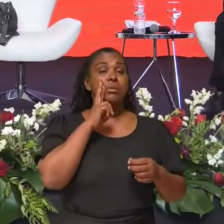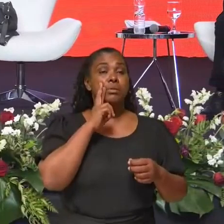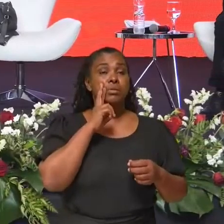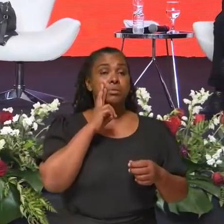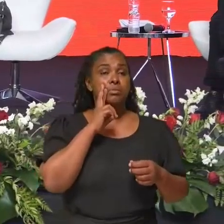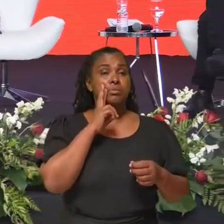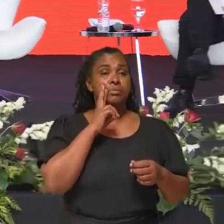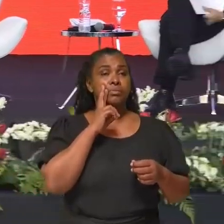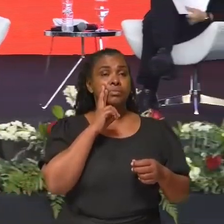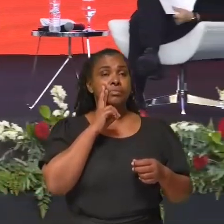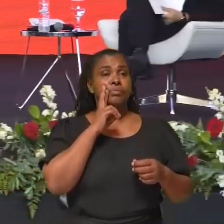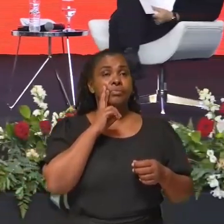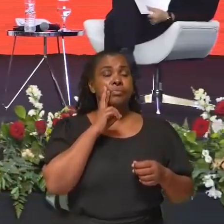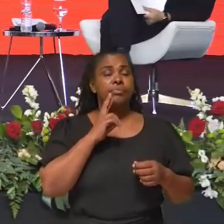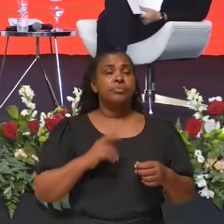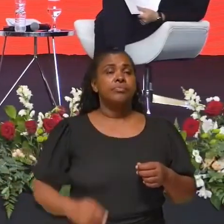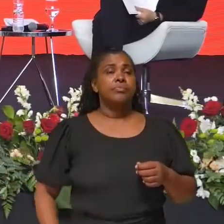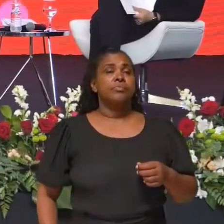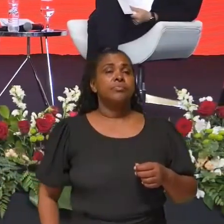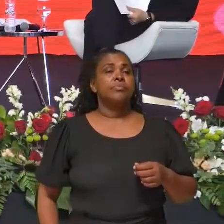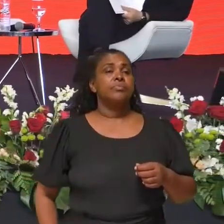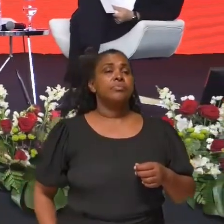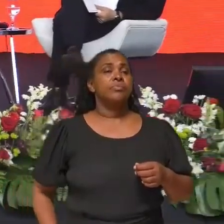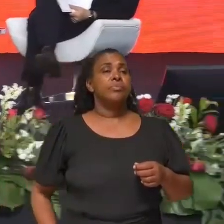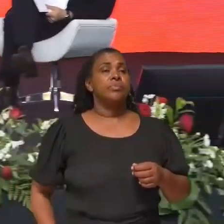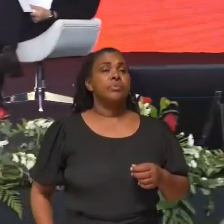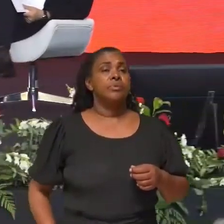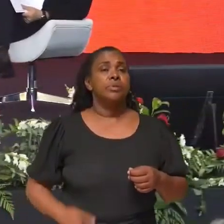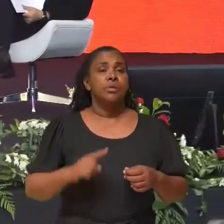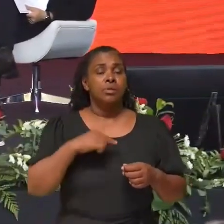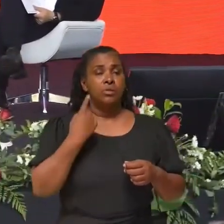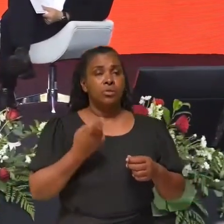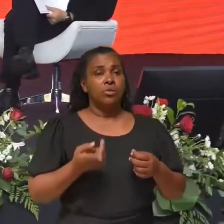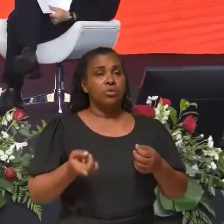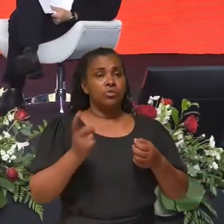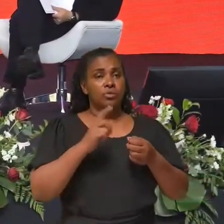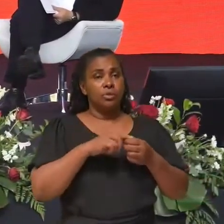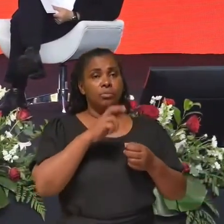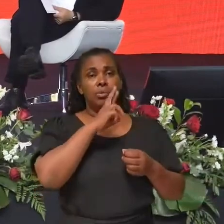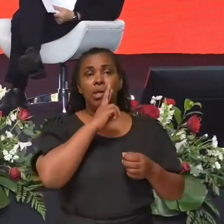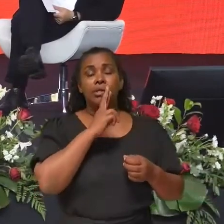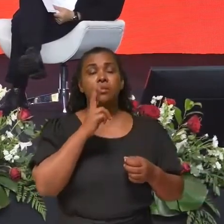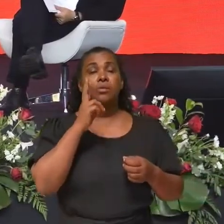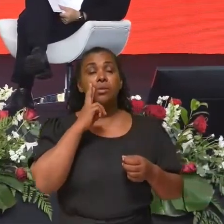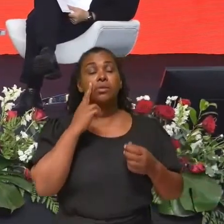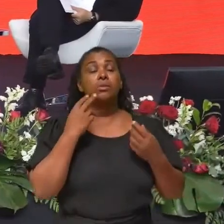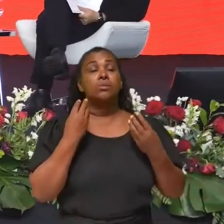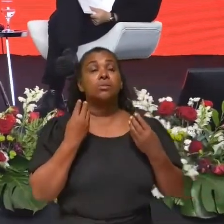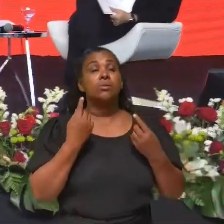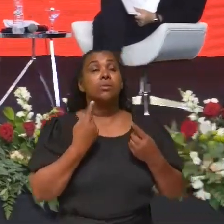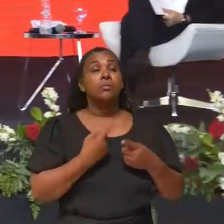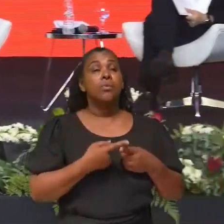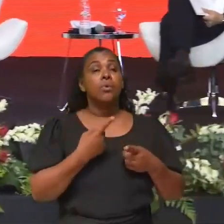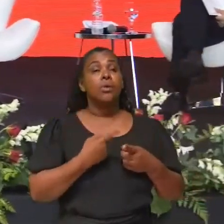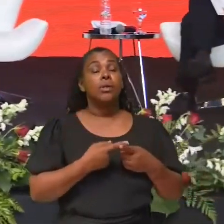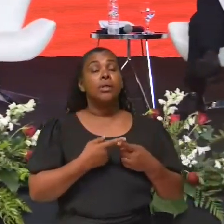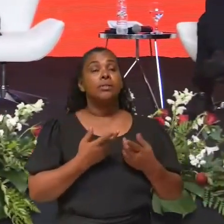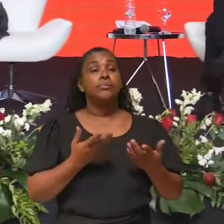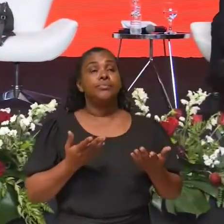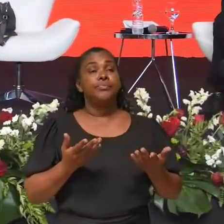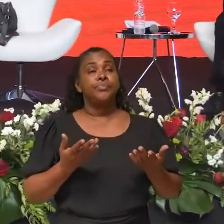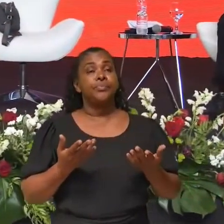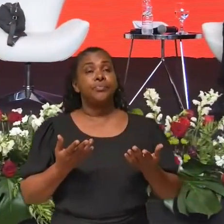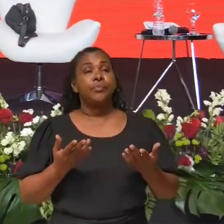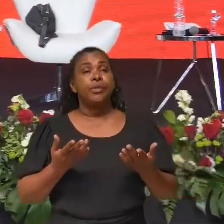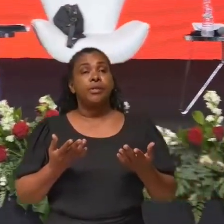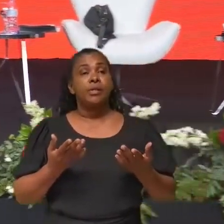A gente volta num restaurante? Eu queria passar, mas não está passando. A gente volta num